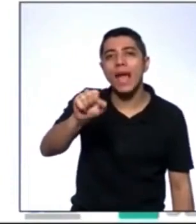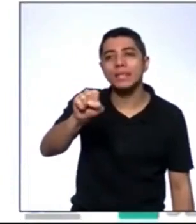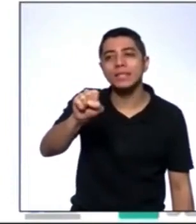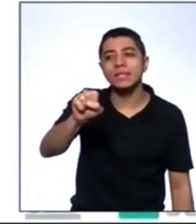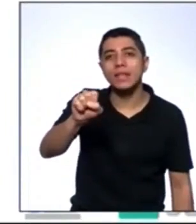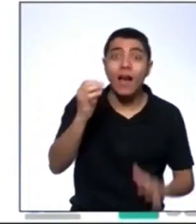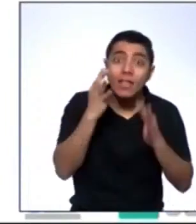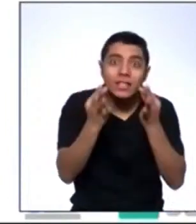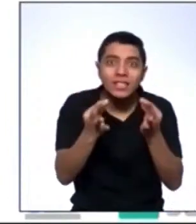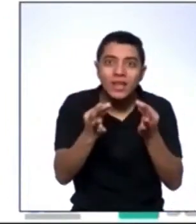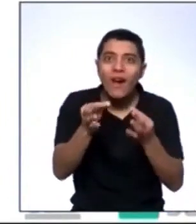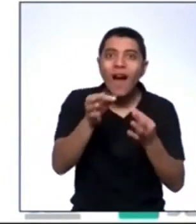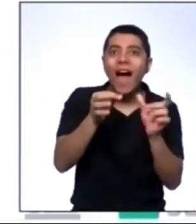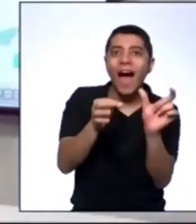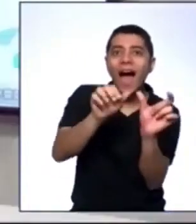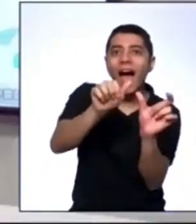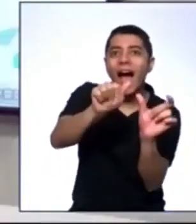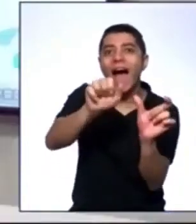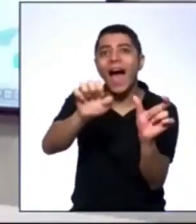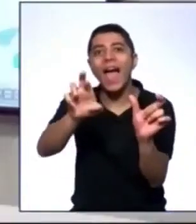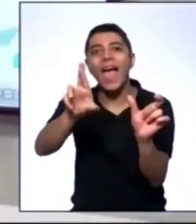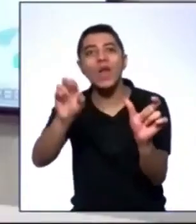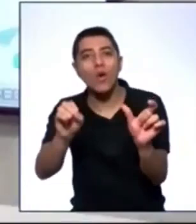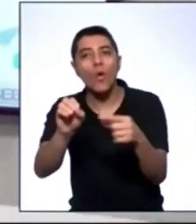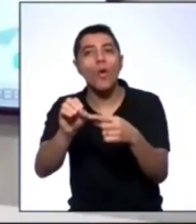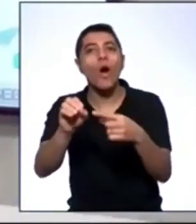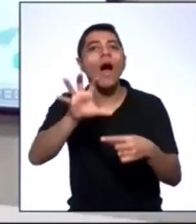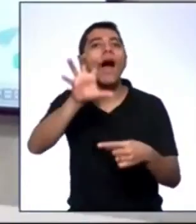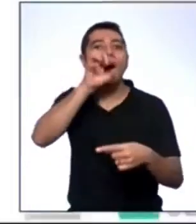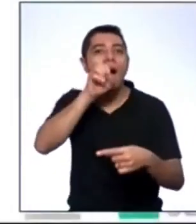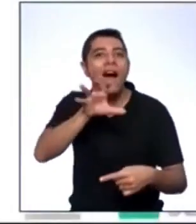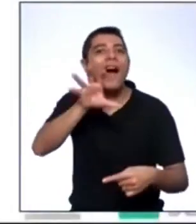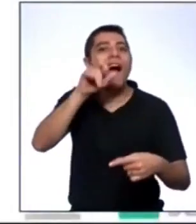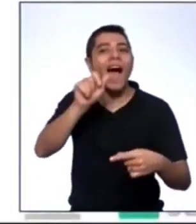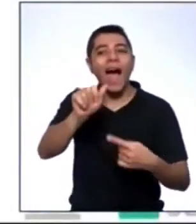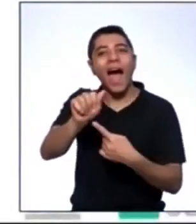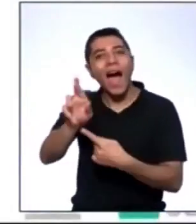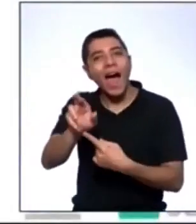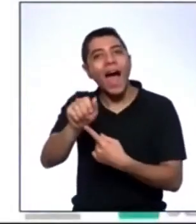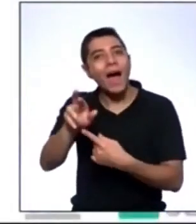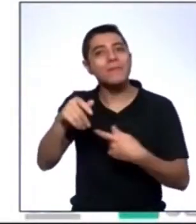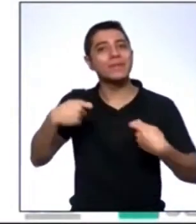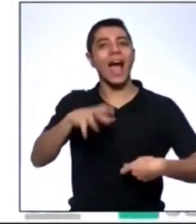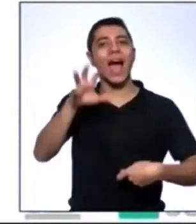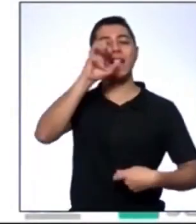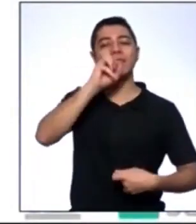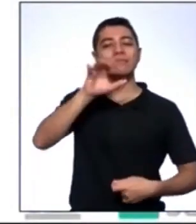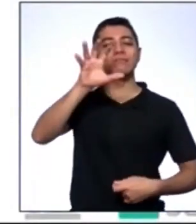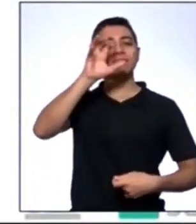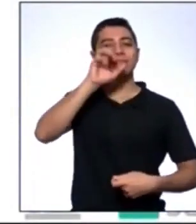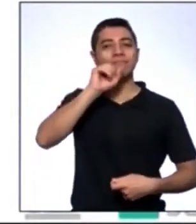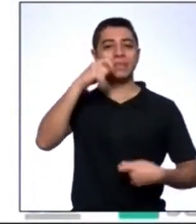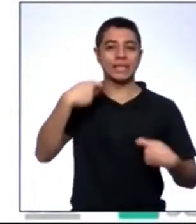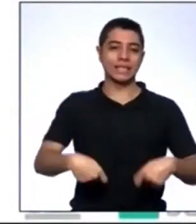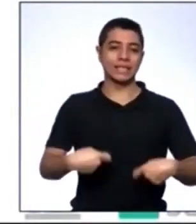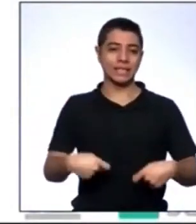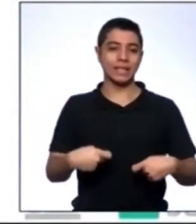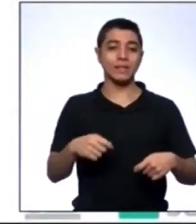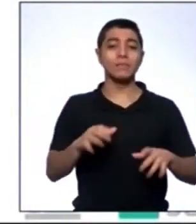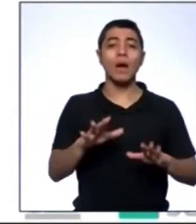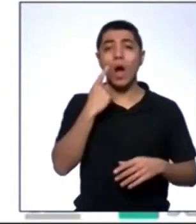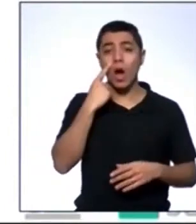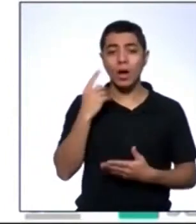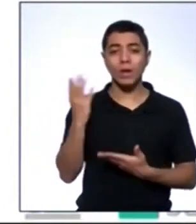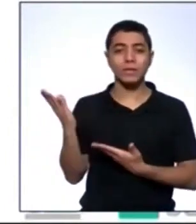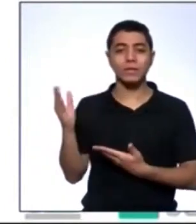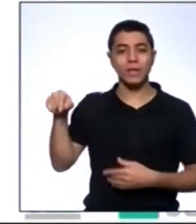Companheiro, Jéssica, olha aqui, Jéssica. Olha essa imagem anterior, Jéssica. Olha lá embaixo. Dá o zoom, irmão, dá o zoom. Olha a imagem lá embaixo. Olha a régua de oxigênio. Olha lá,